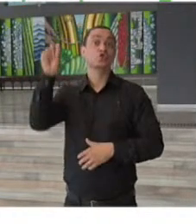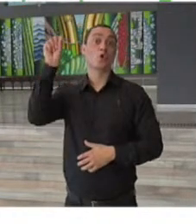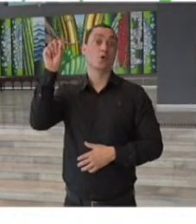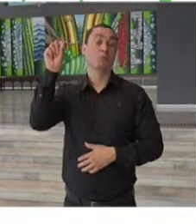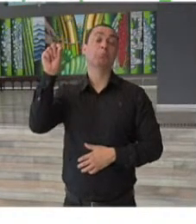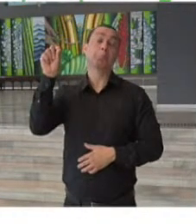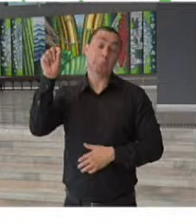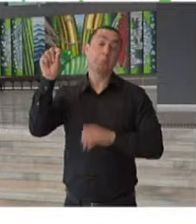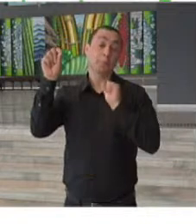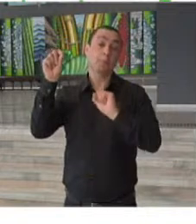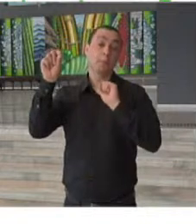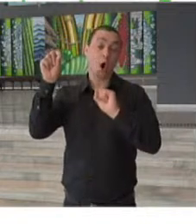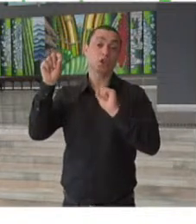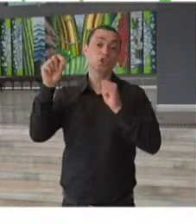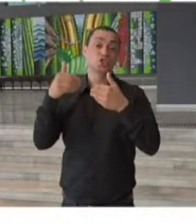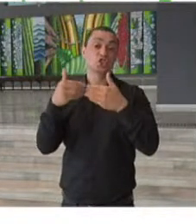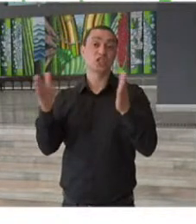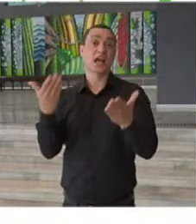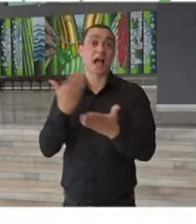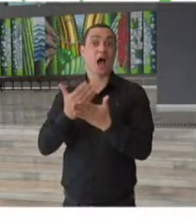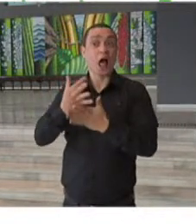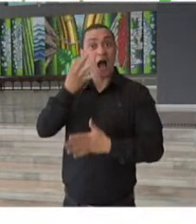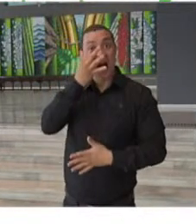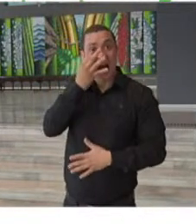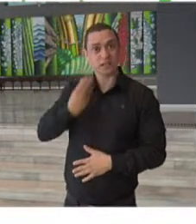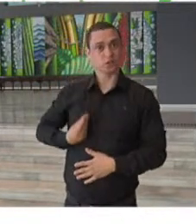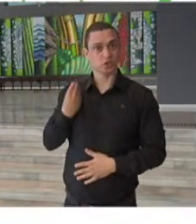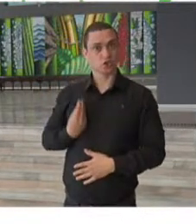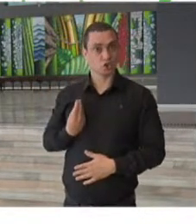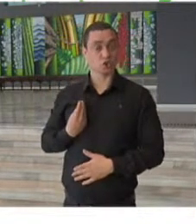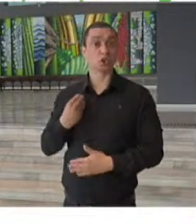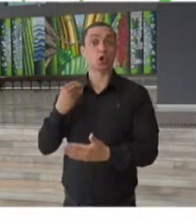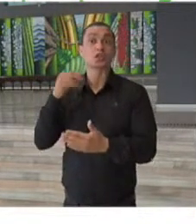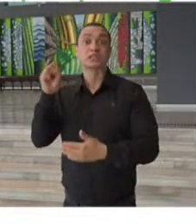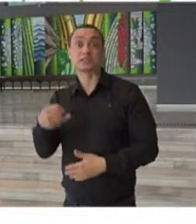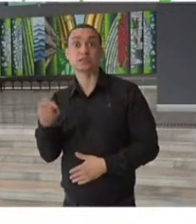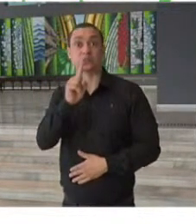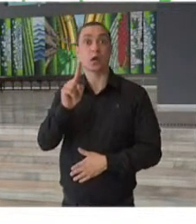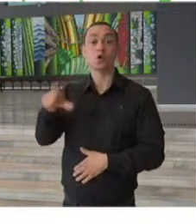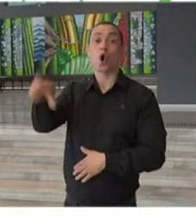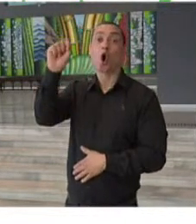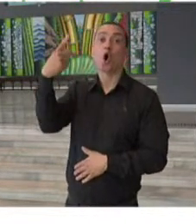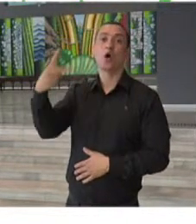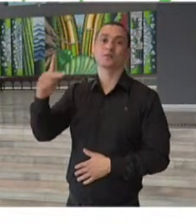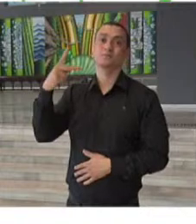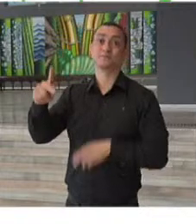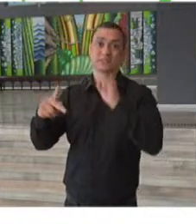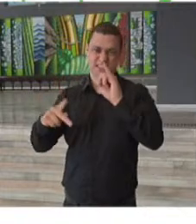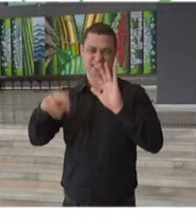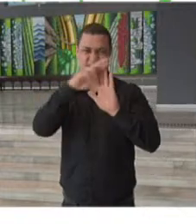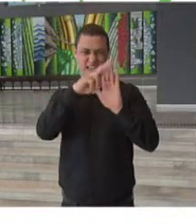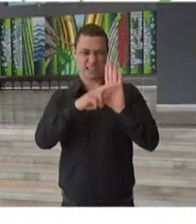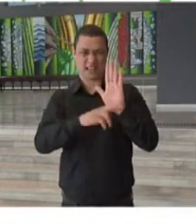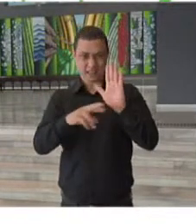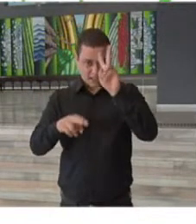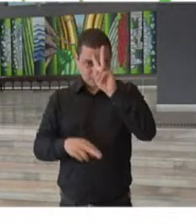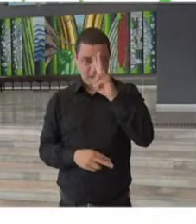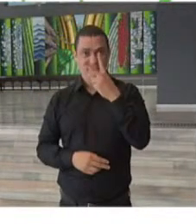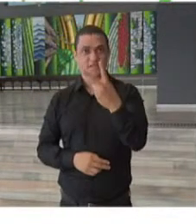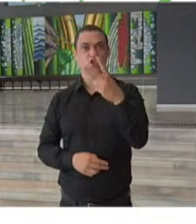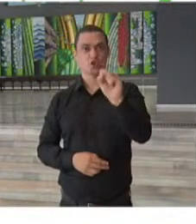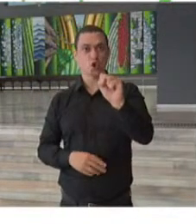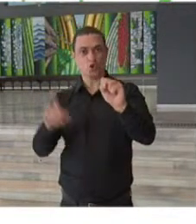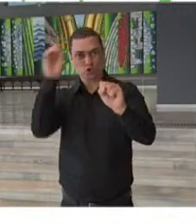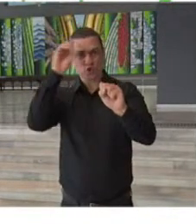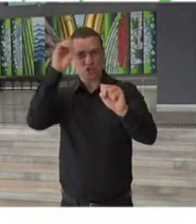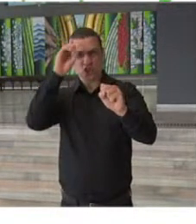a possibilidade de atividades presenciais nas escolas. Então, desde que cumprida sempre a regra dos 28 dias na